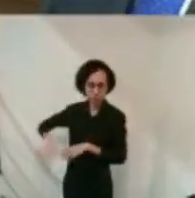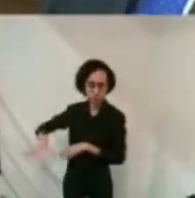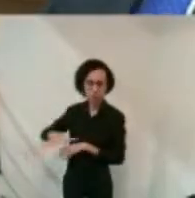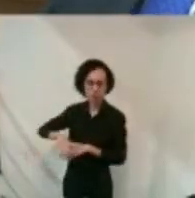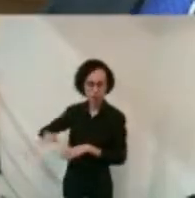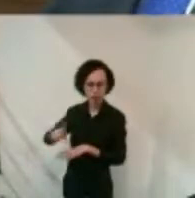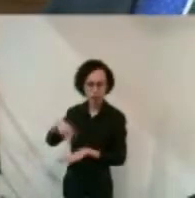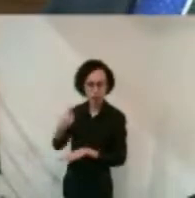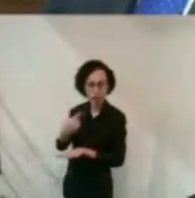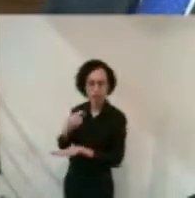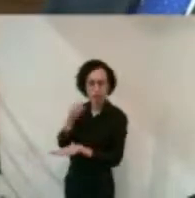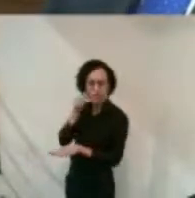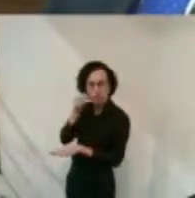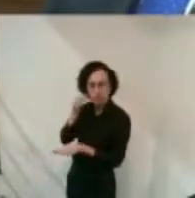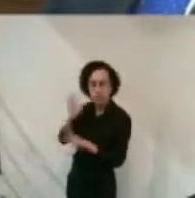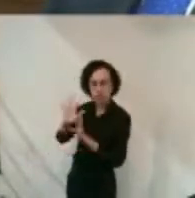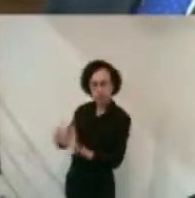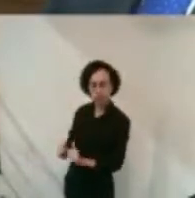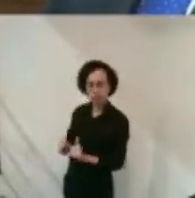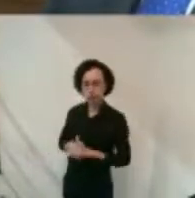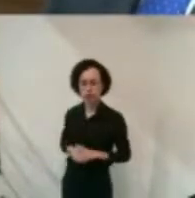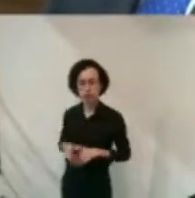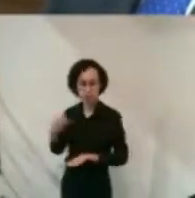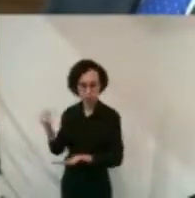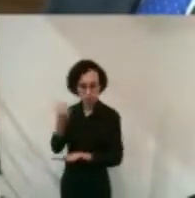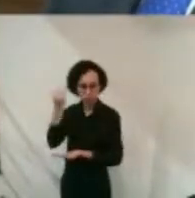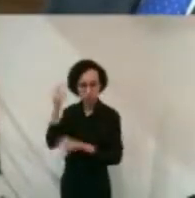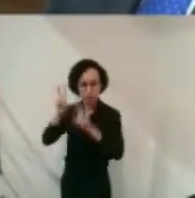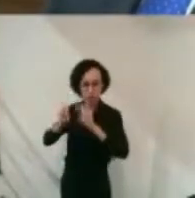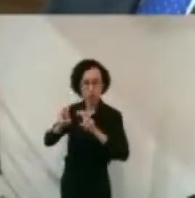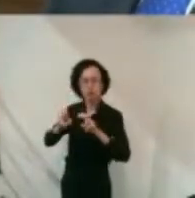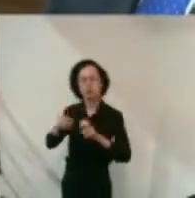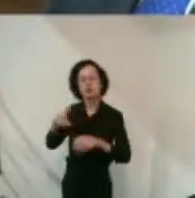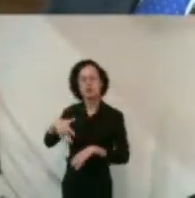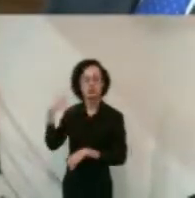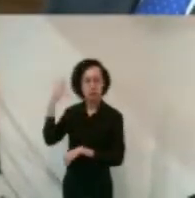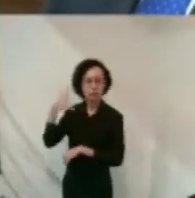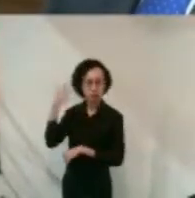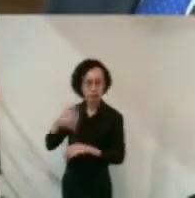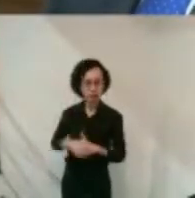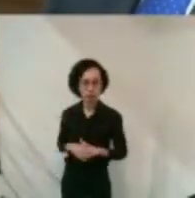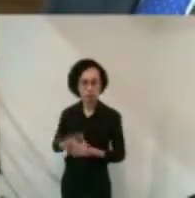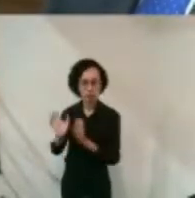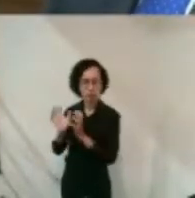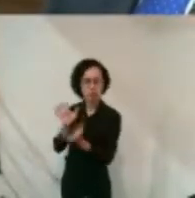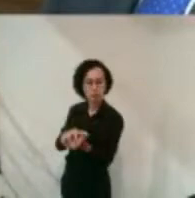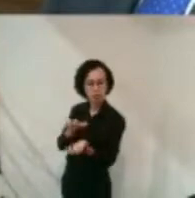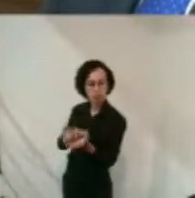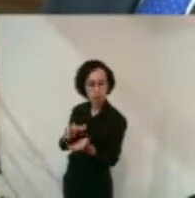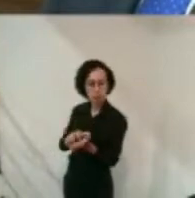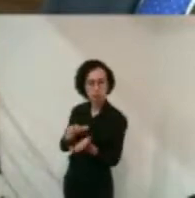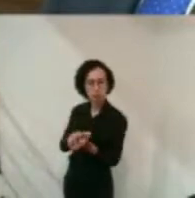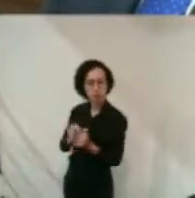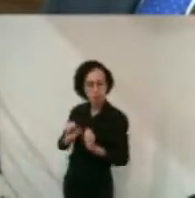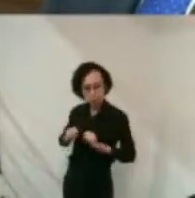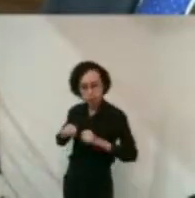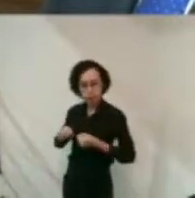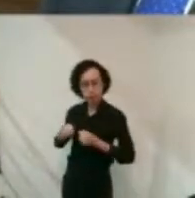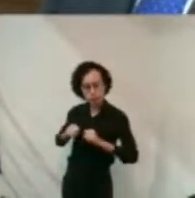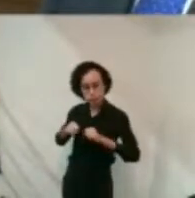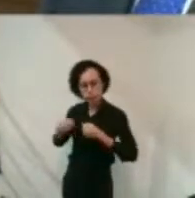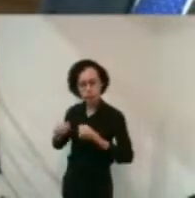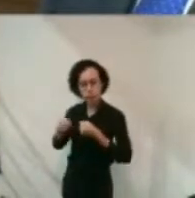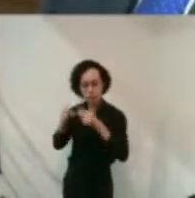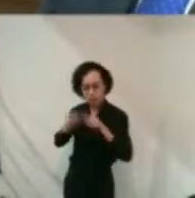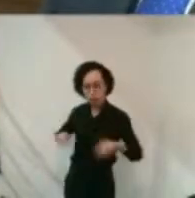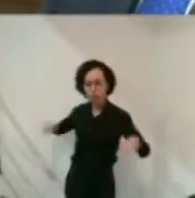e que é tema importante desse seminário. Pernambuco vem se esforçando dentro de uma